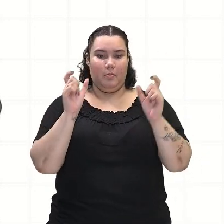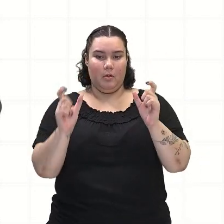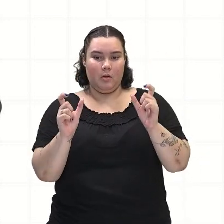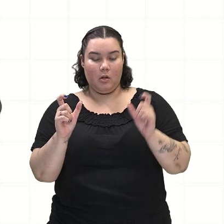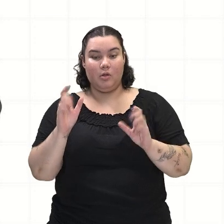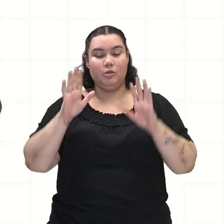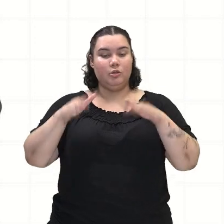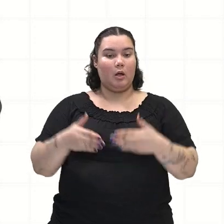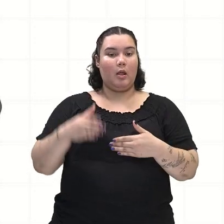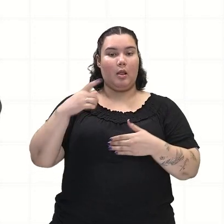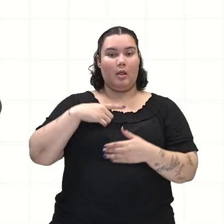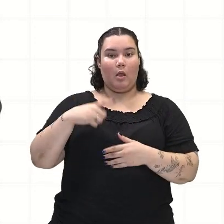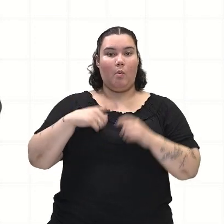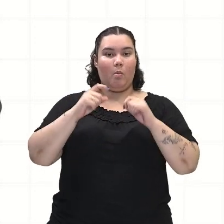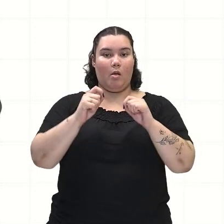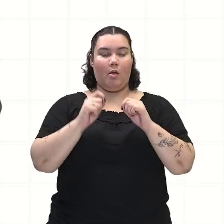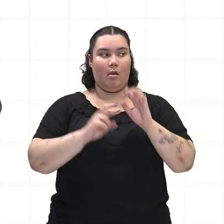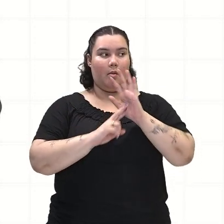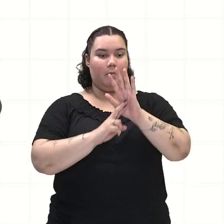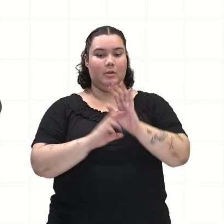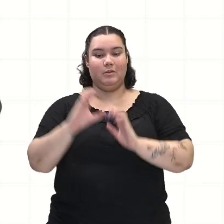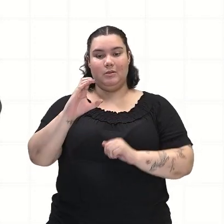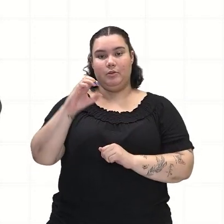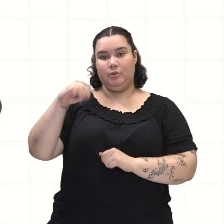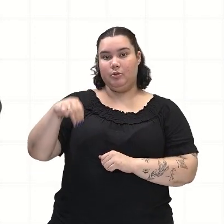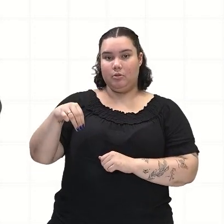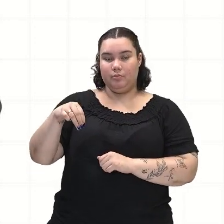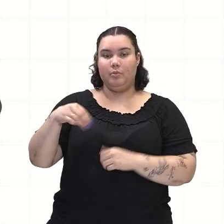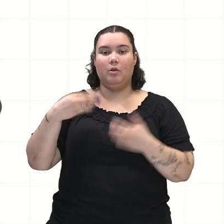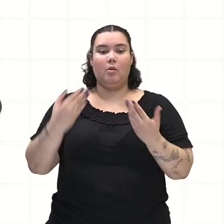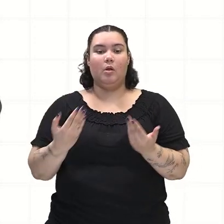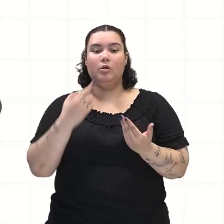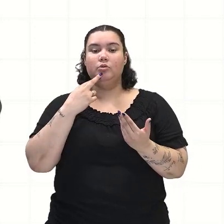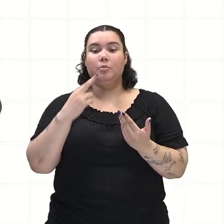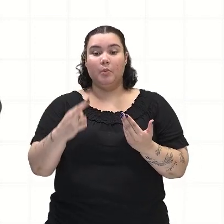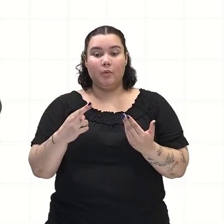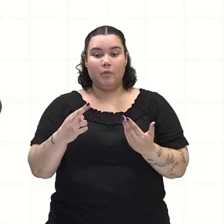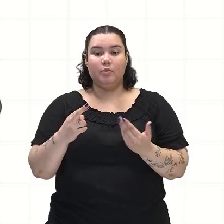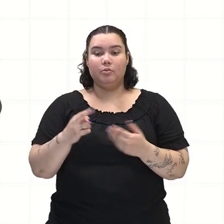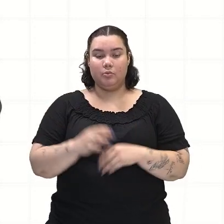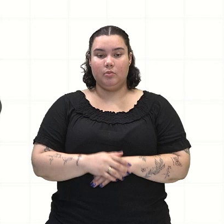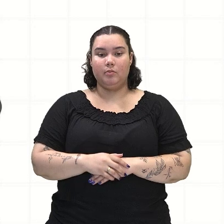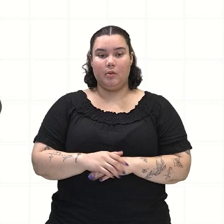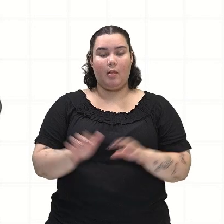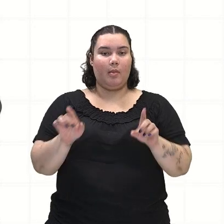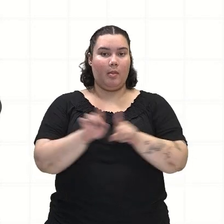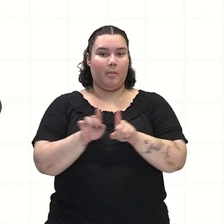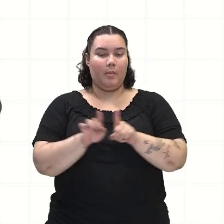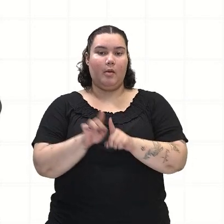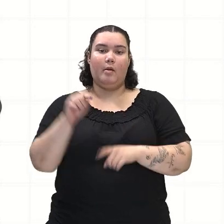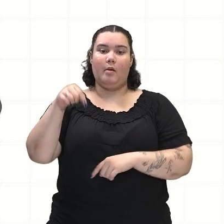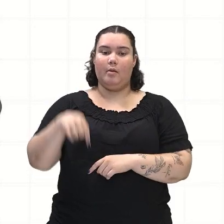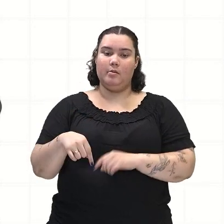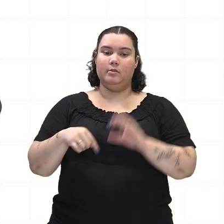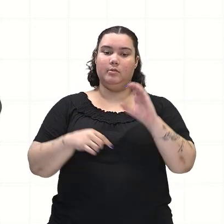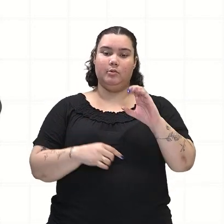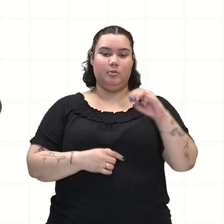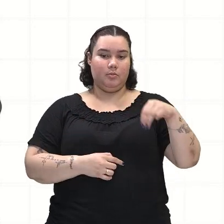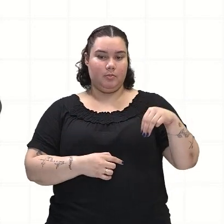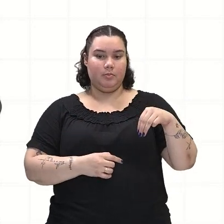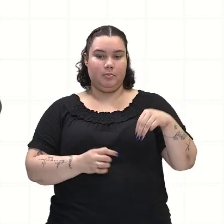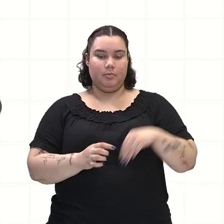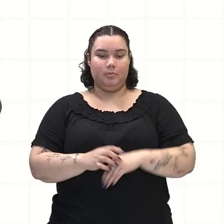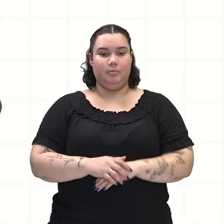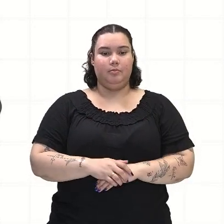em centímetros. Então, o resultado logo também vai estar em